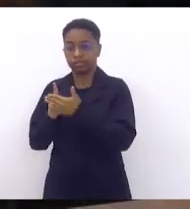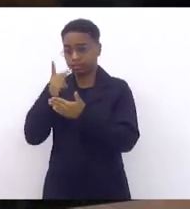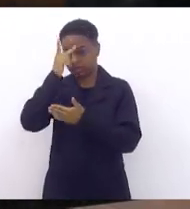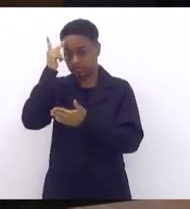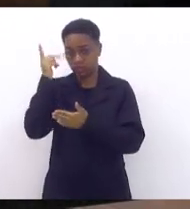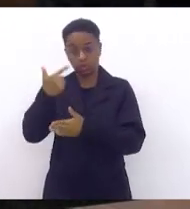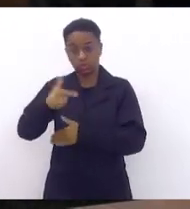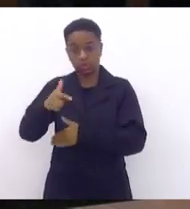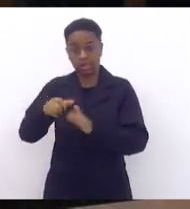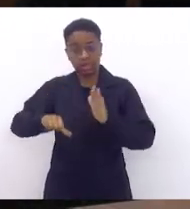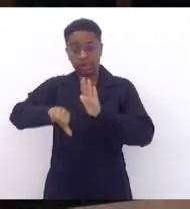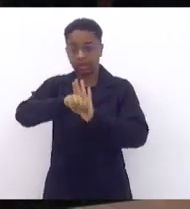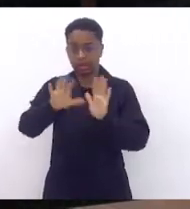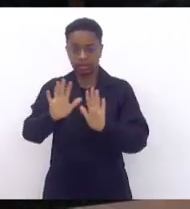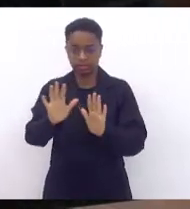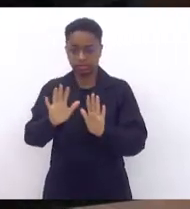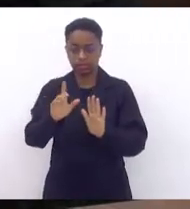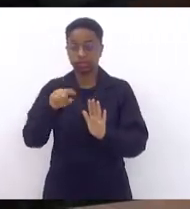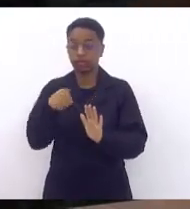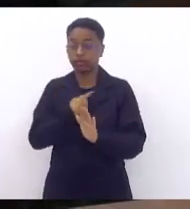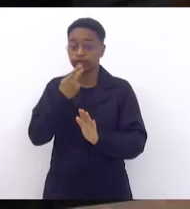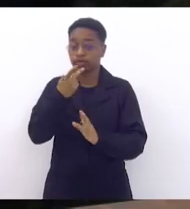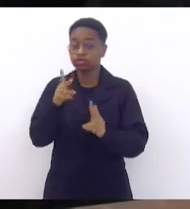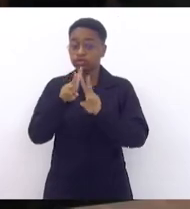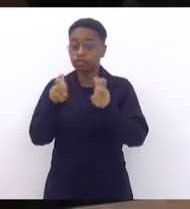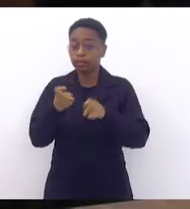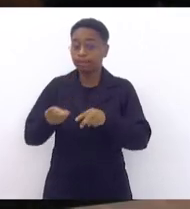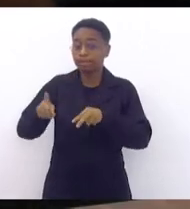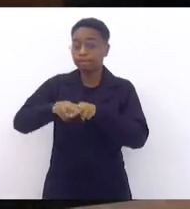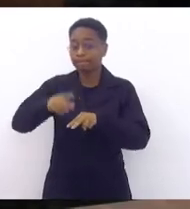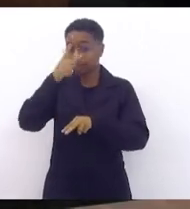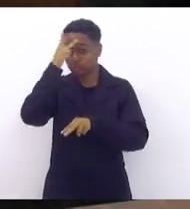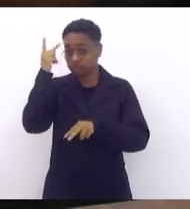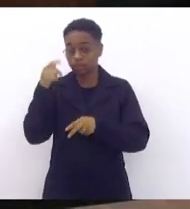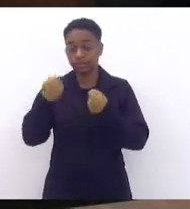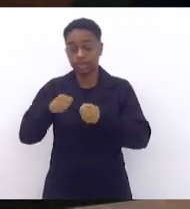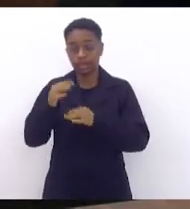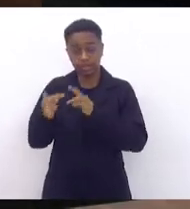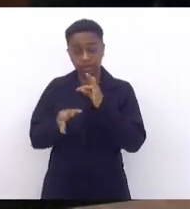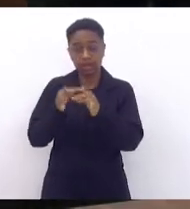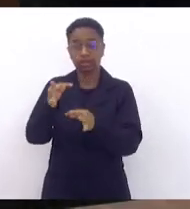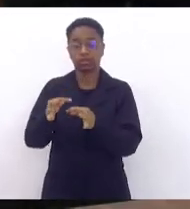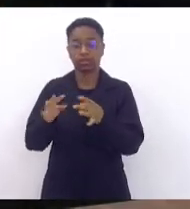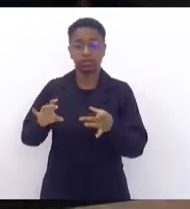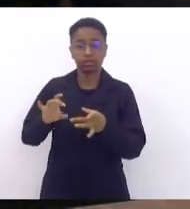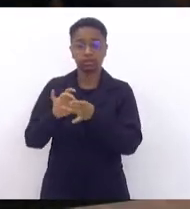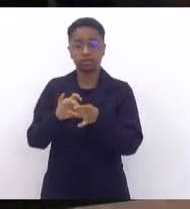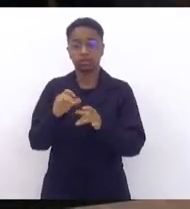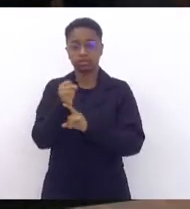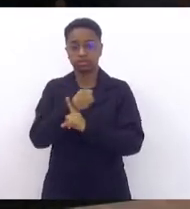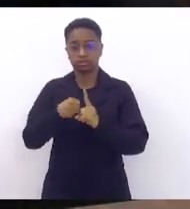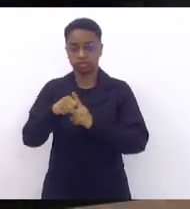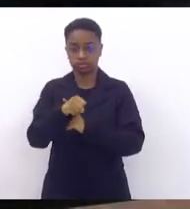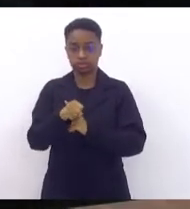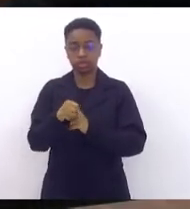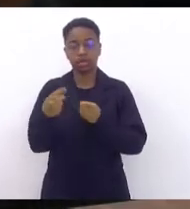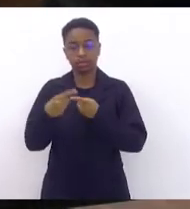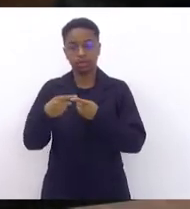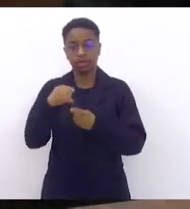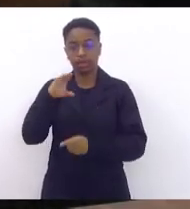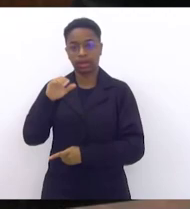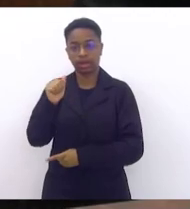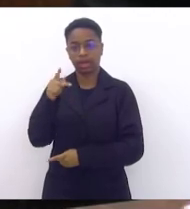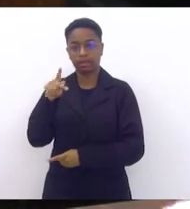cometeu crime. A gente está falando da reclusão de pessoas que deveriam ter um tratamento integrado à sociedade, que é o que a rede